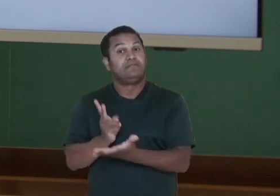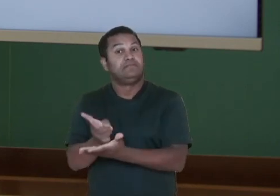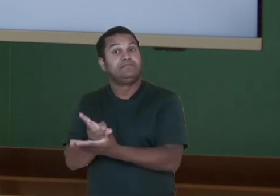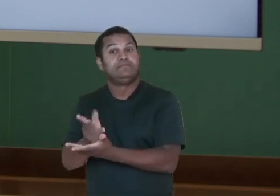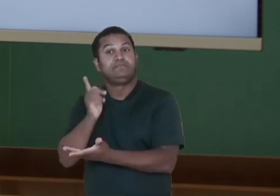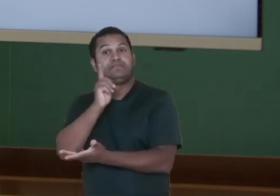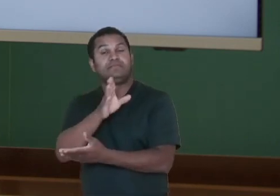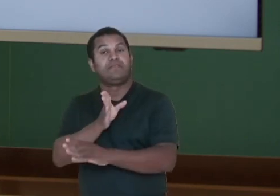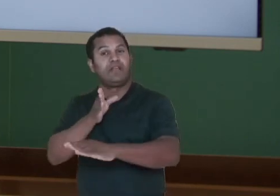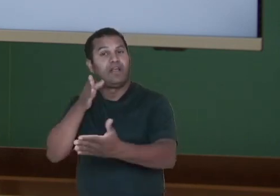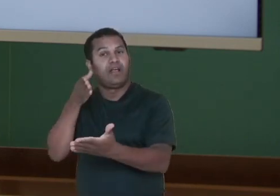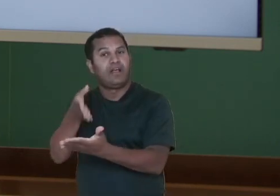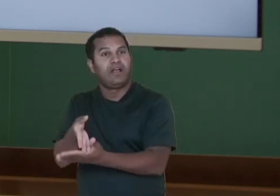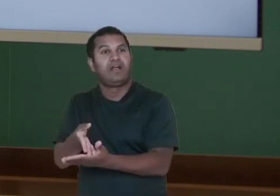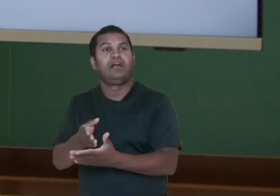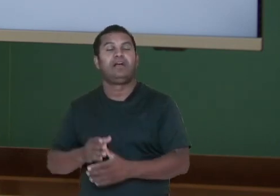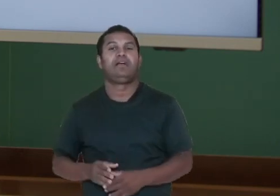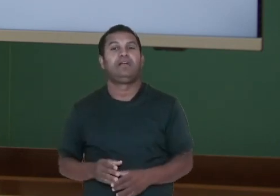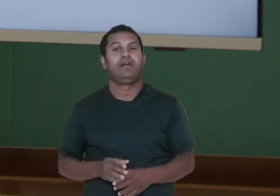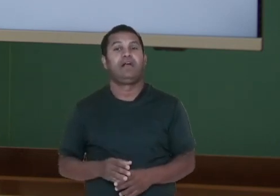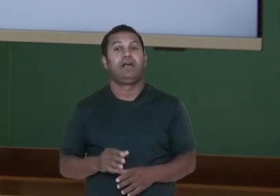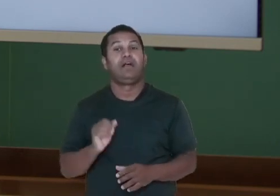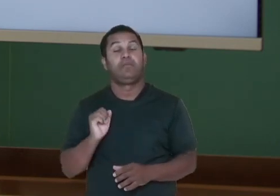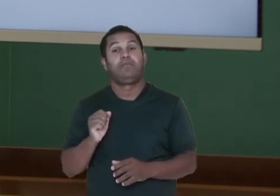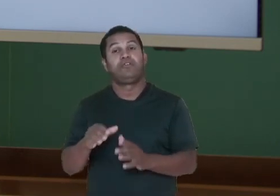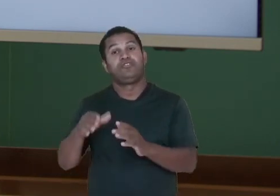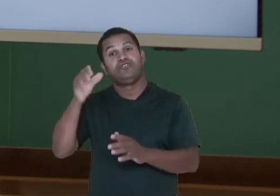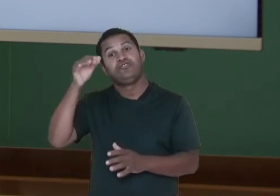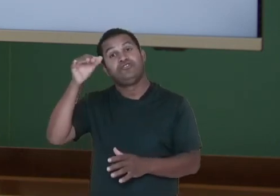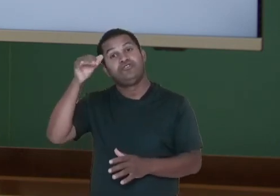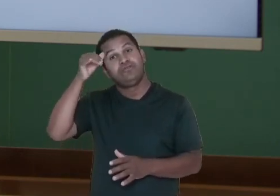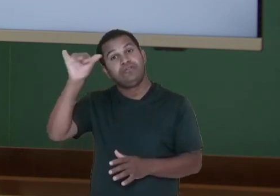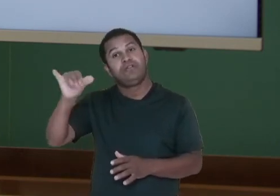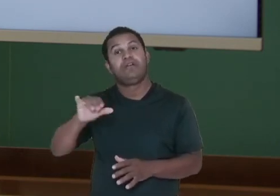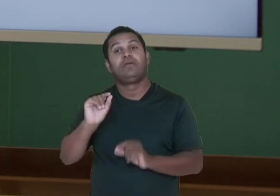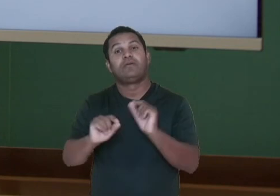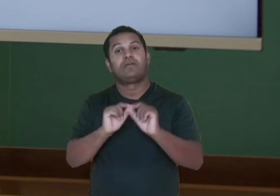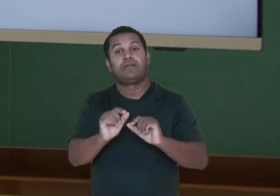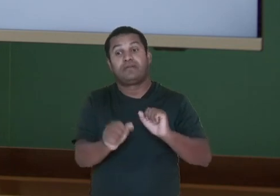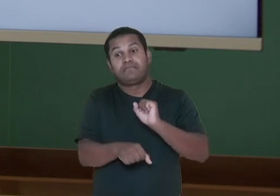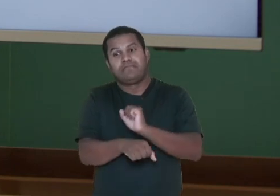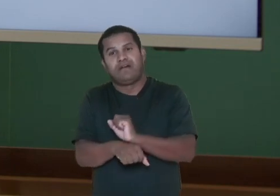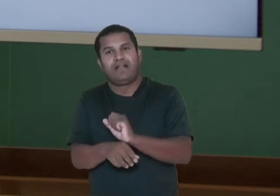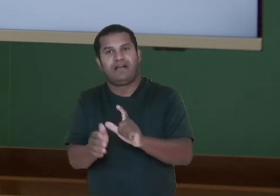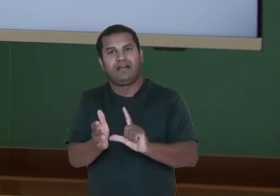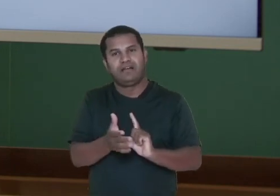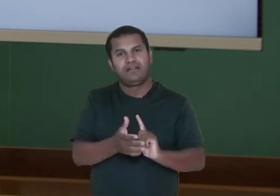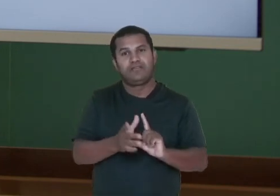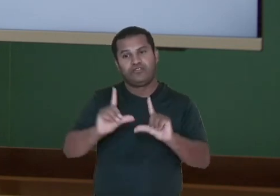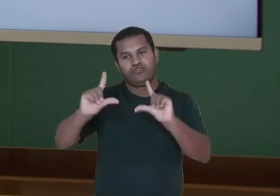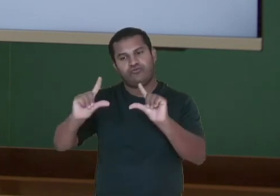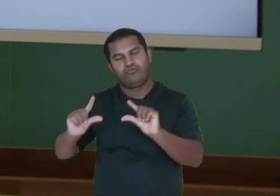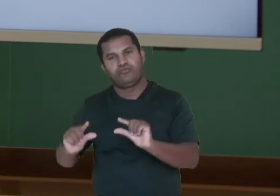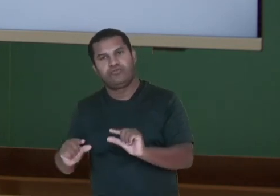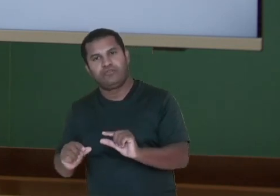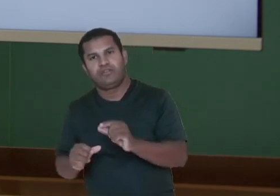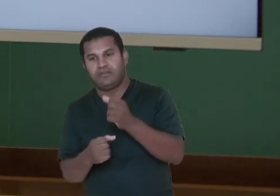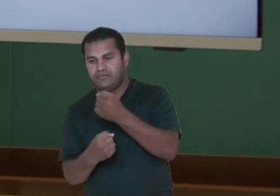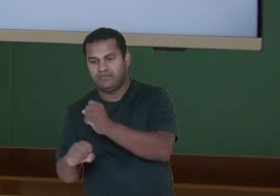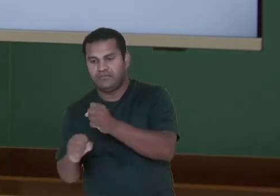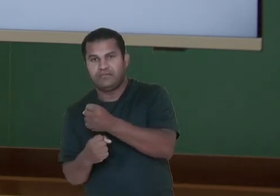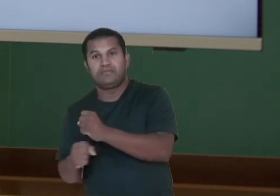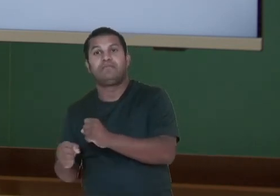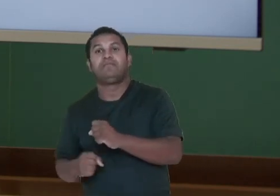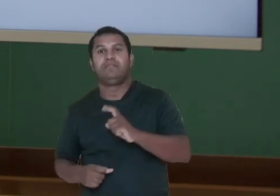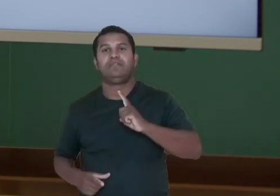pode tentar reduzir o efeito do atrito esfregando o gelo. Ok? Então, é um esporte bem interessante, né? A galerinha da